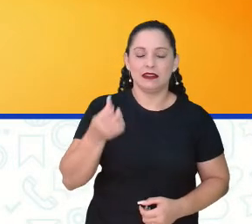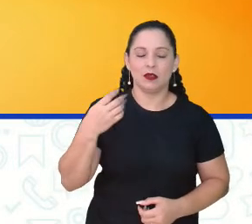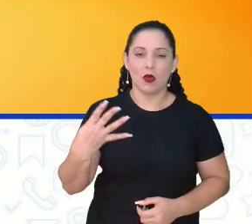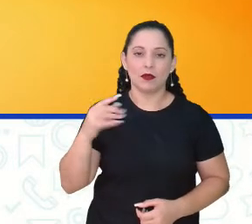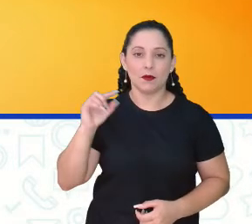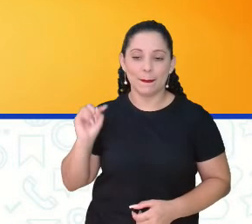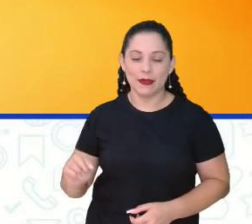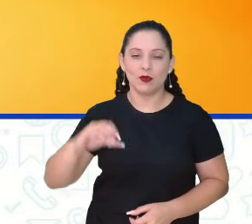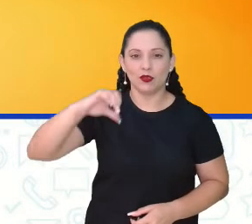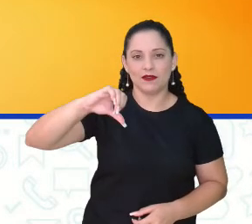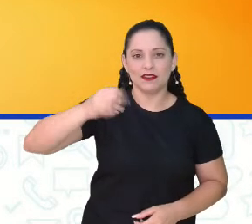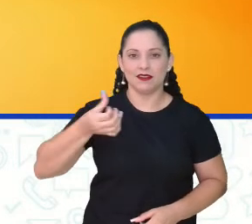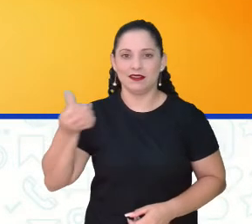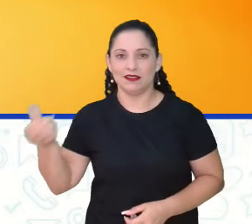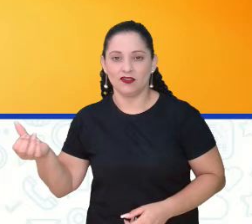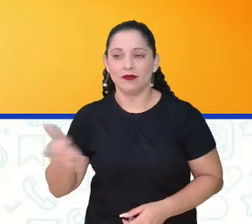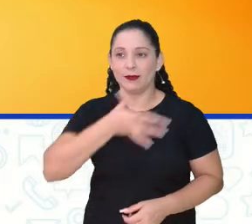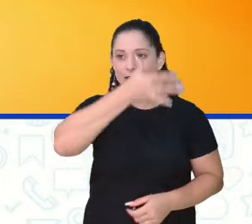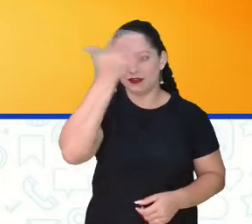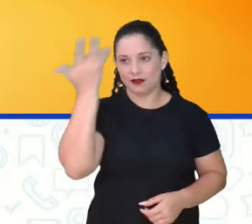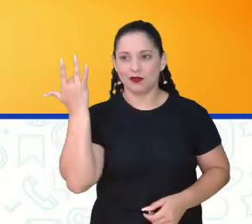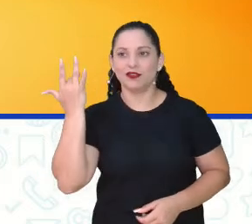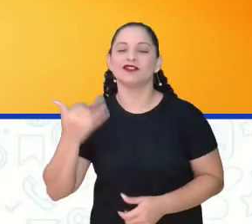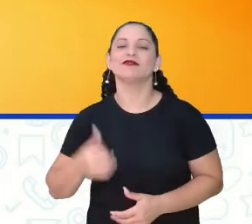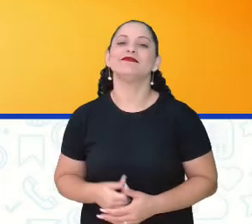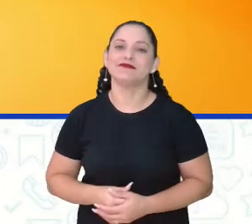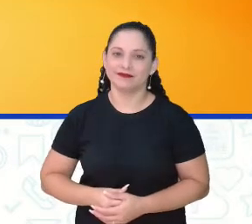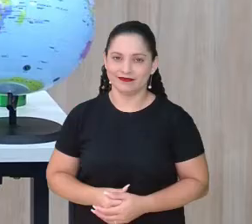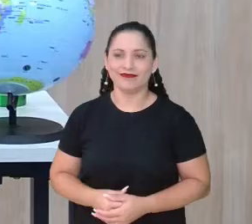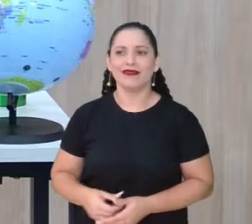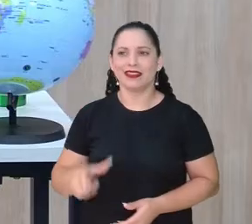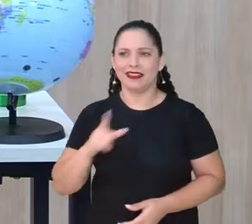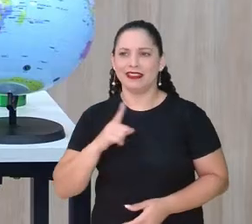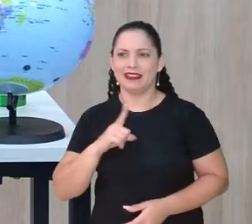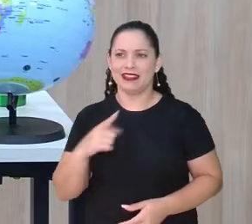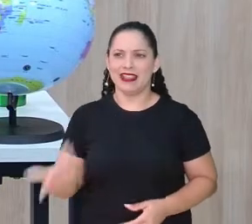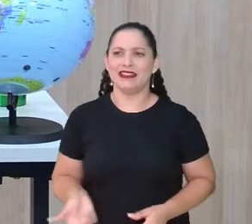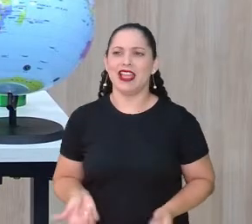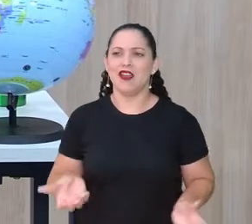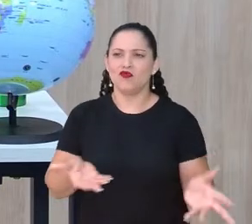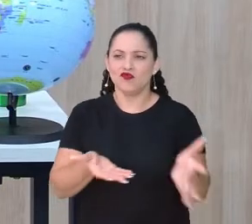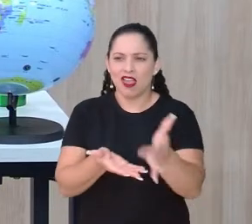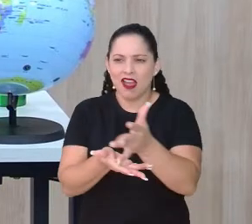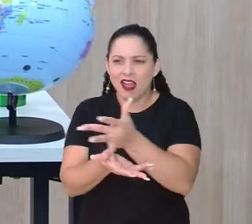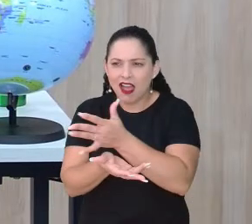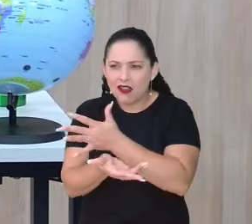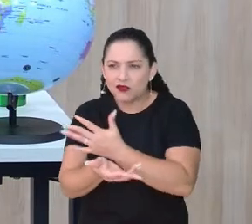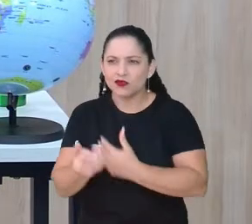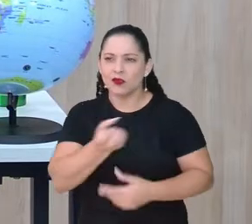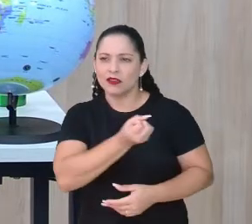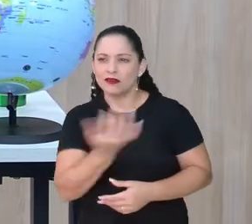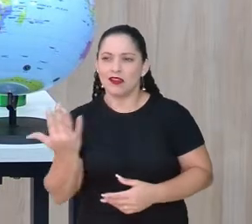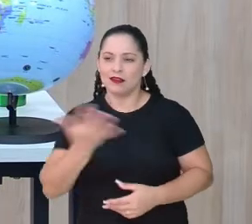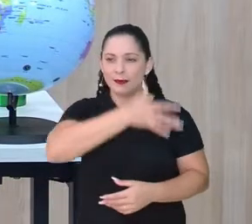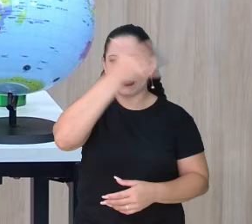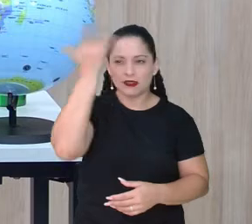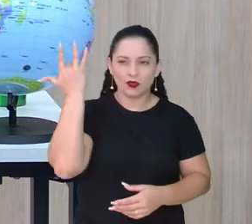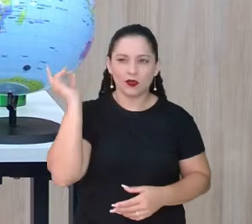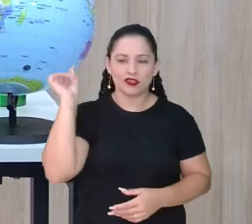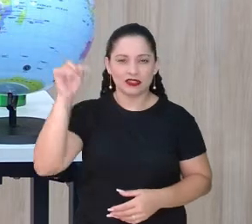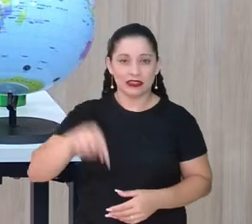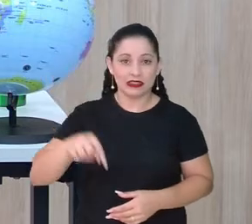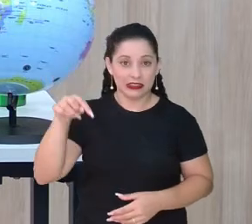1.564.966 pessoas. Vejam que a gente coloca aqui o dado de quantos habitantes nós temos em Recife, nós ficamos